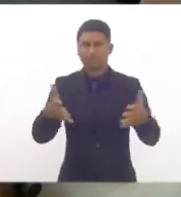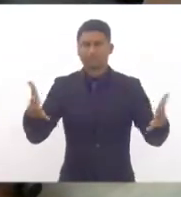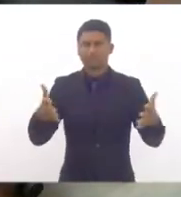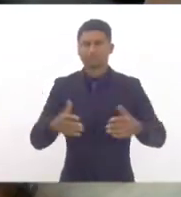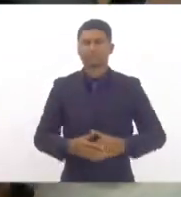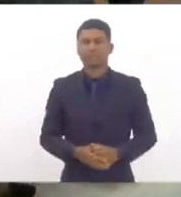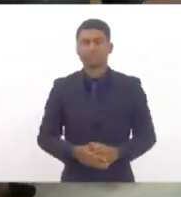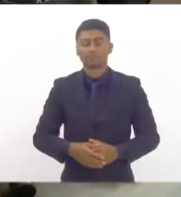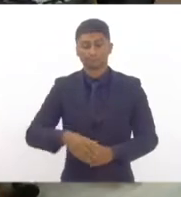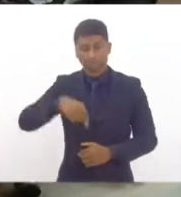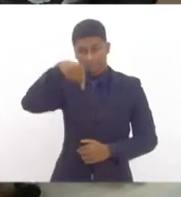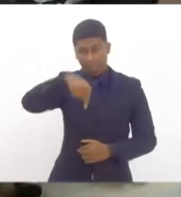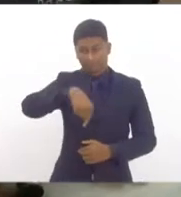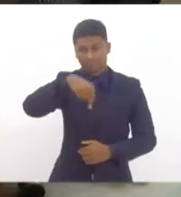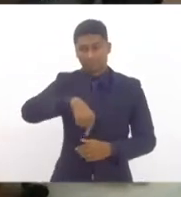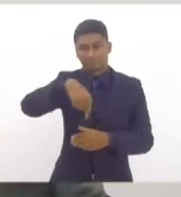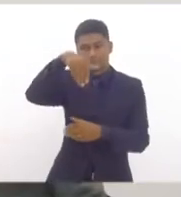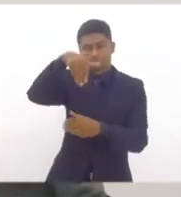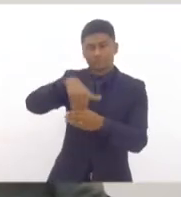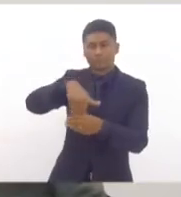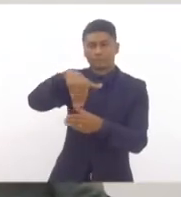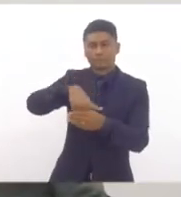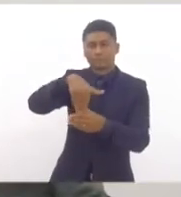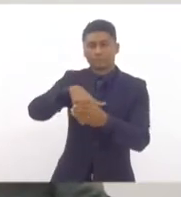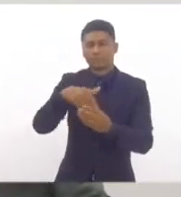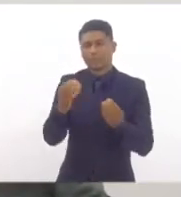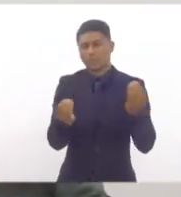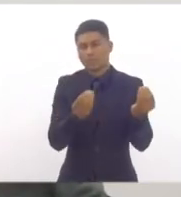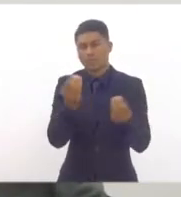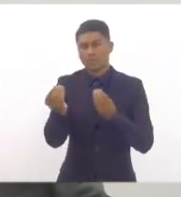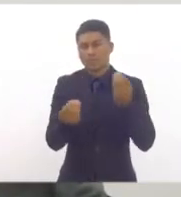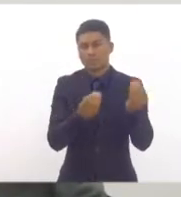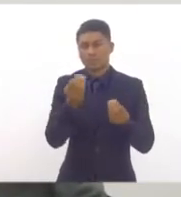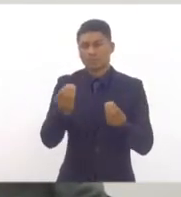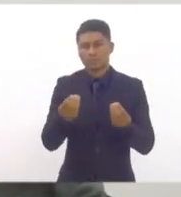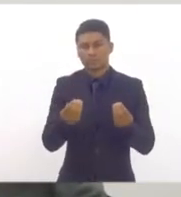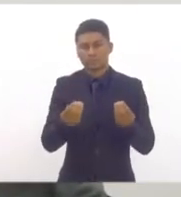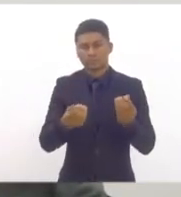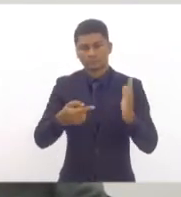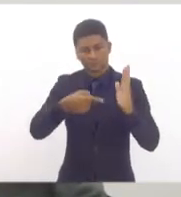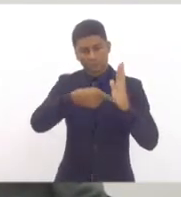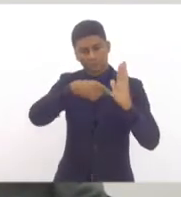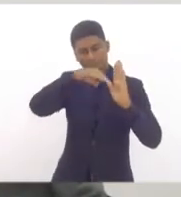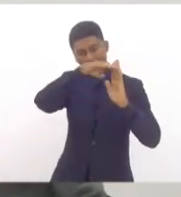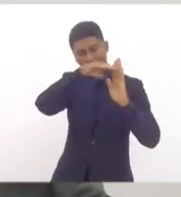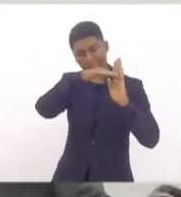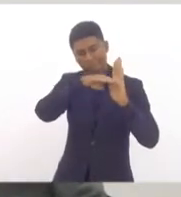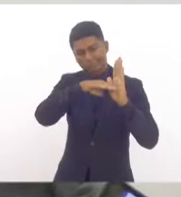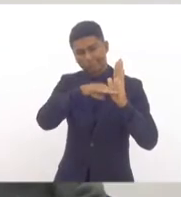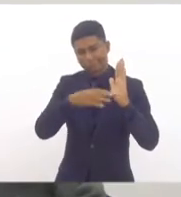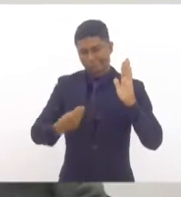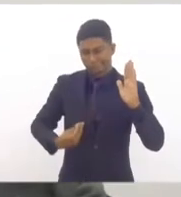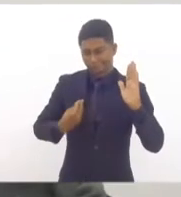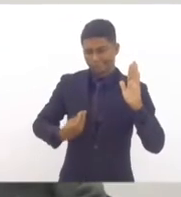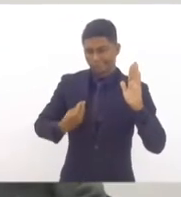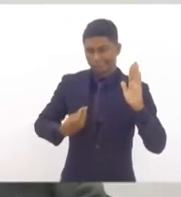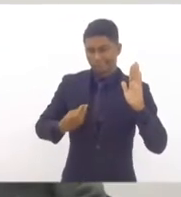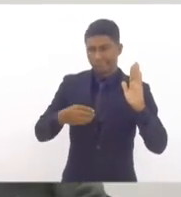A condução desse processo, nós vamos passar, conforme a ordem aqui da lista de presença dos